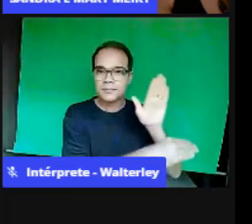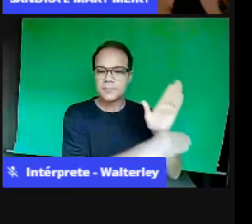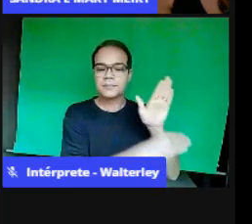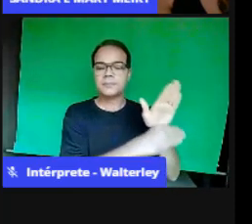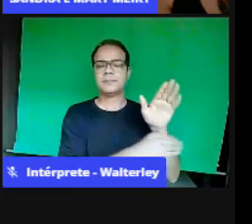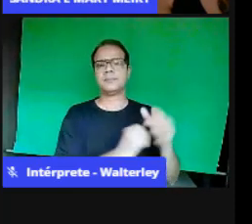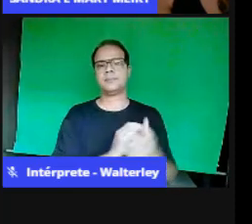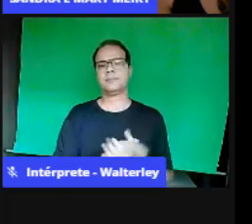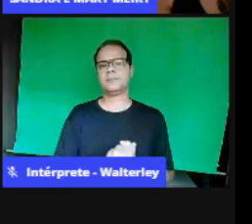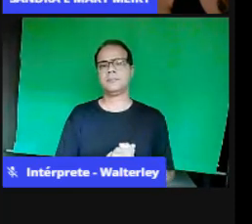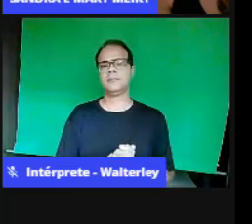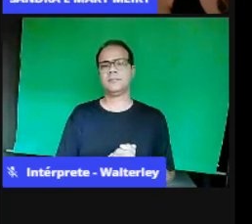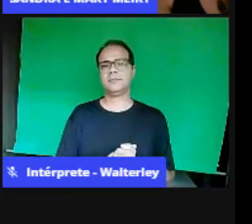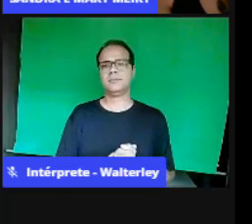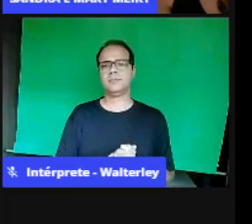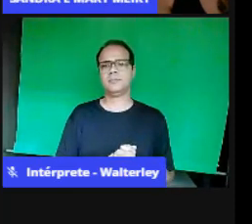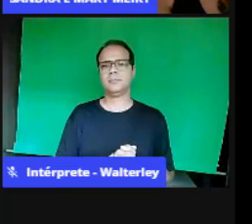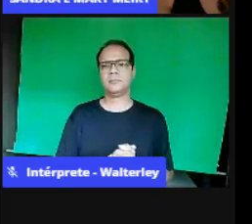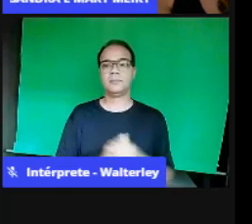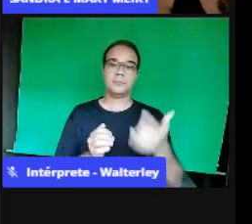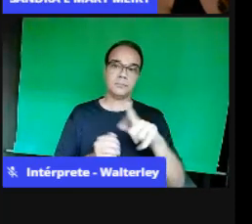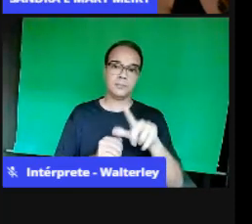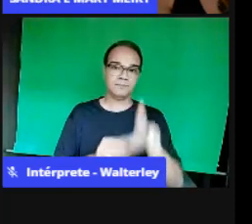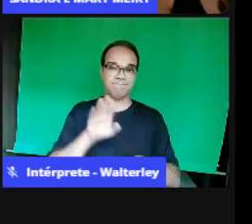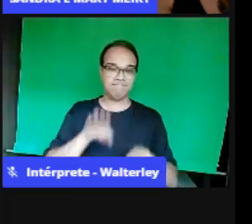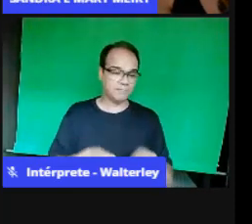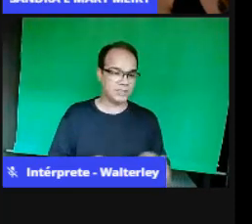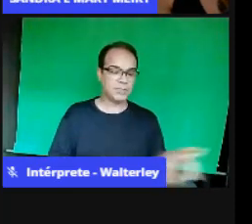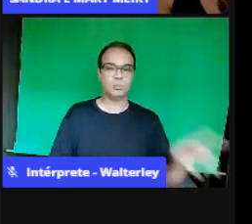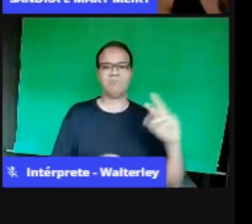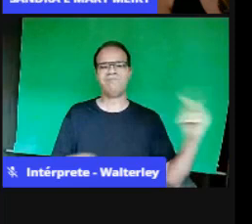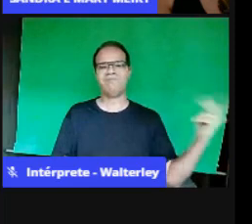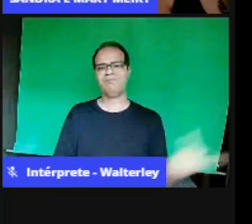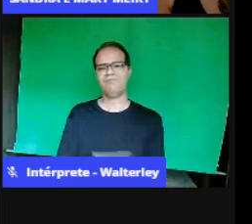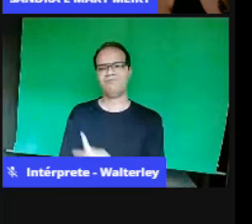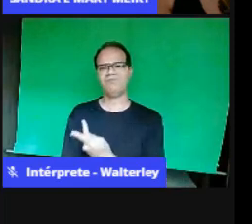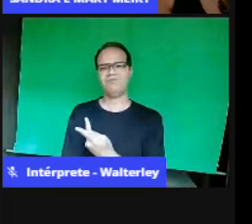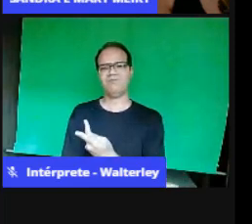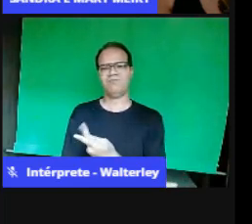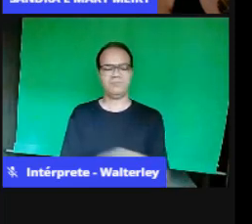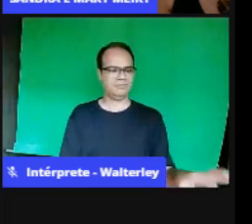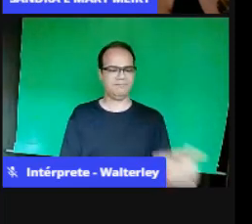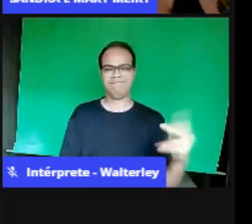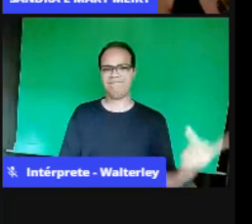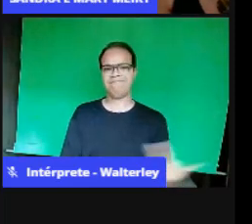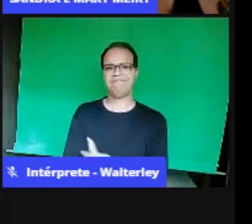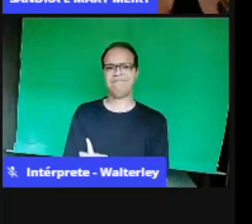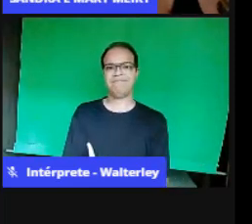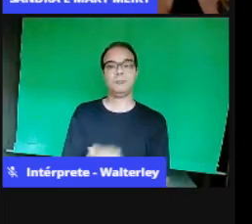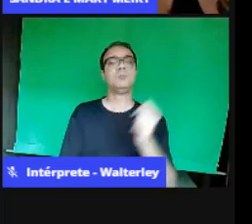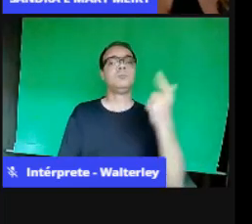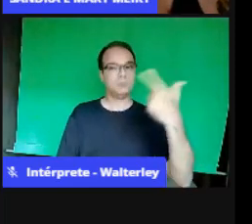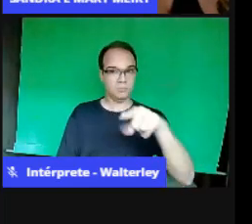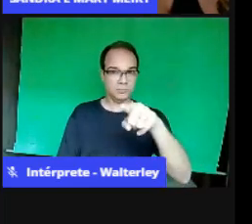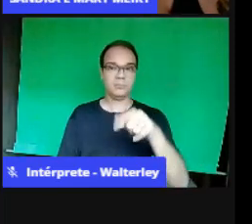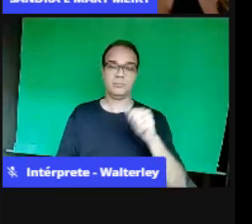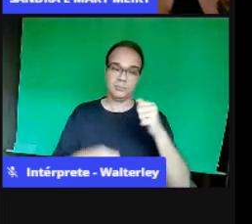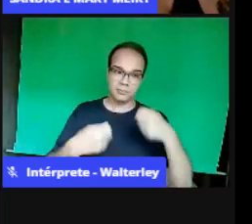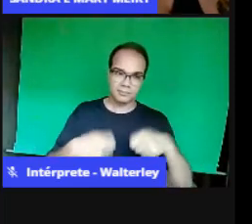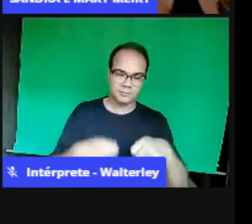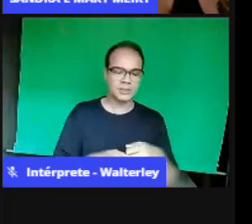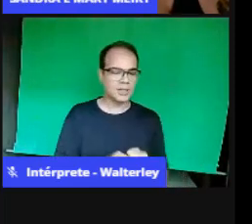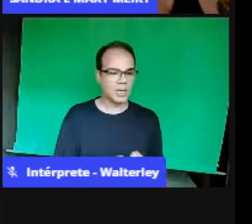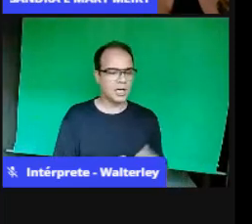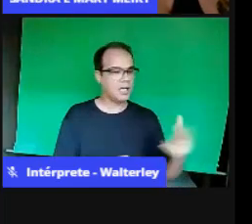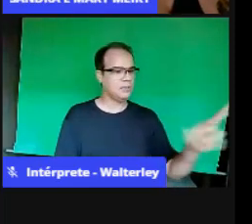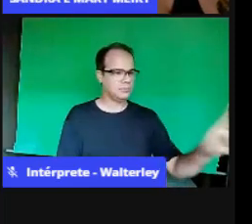né? A questão das respostas erradas também, né, ou não assertivas, devem ser reavaliadas de acordo com a dúvida que surgiu